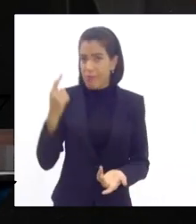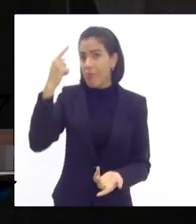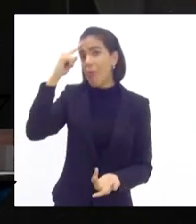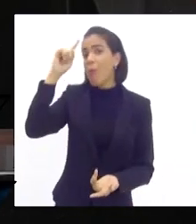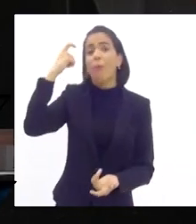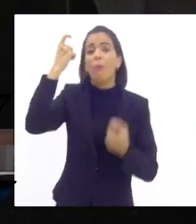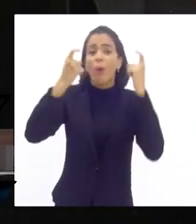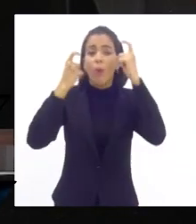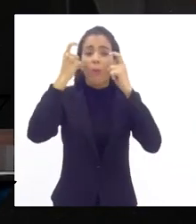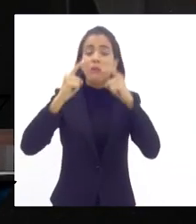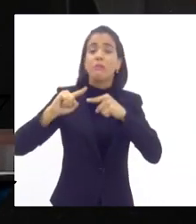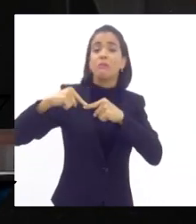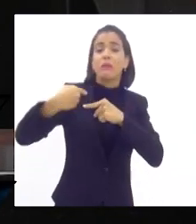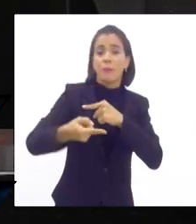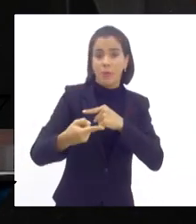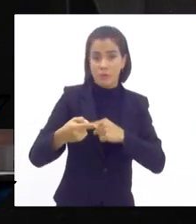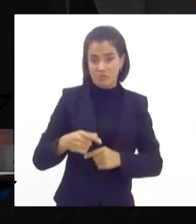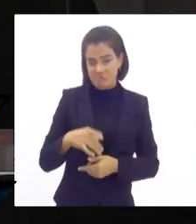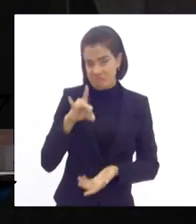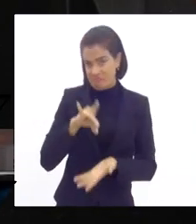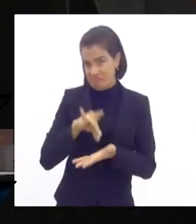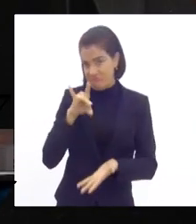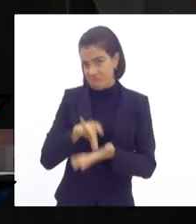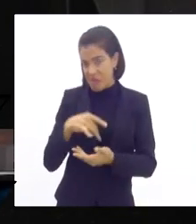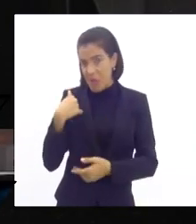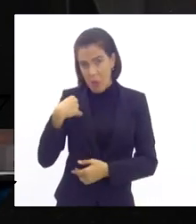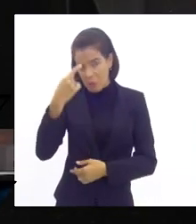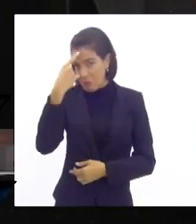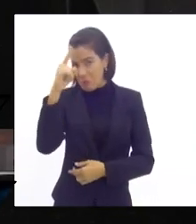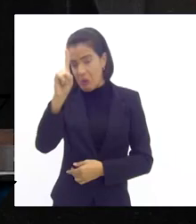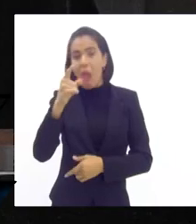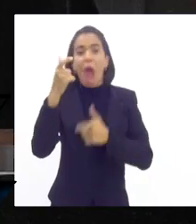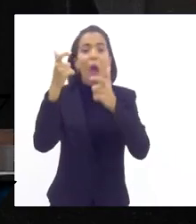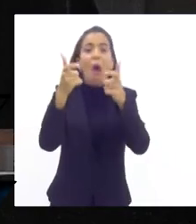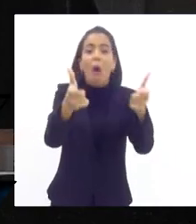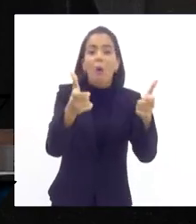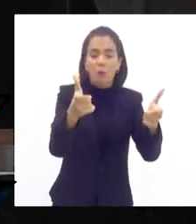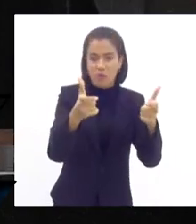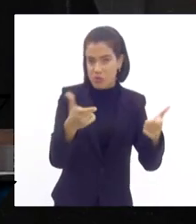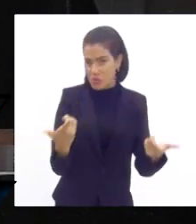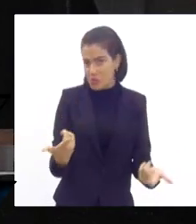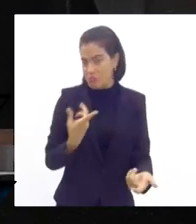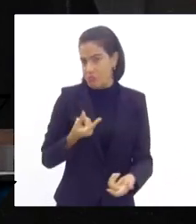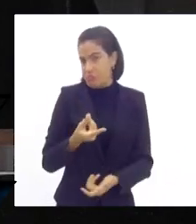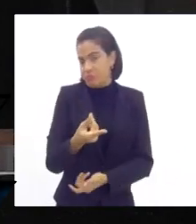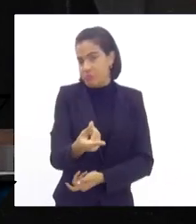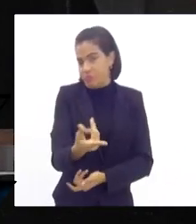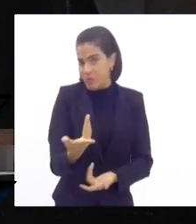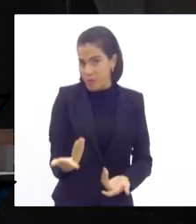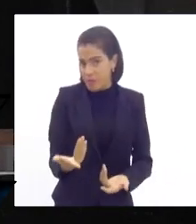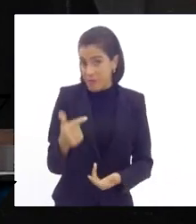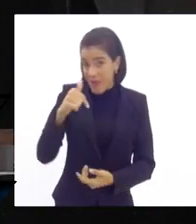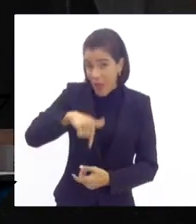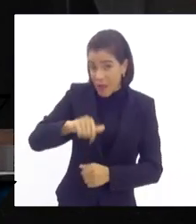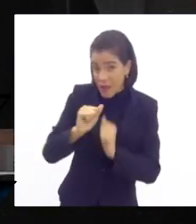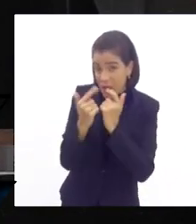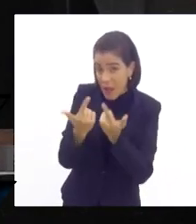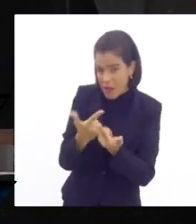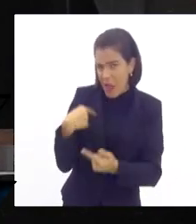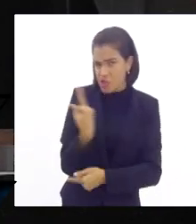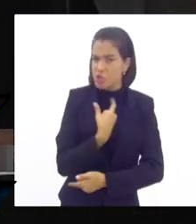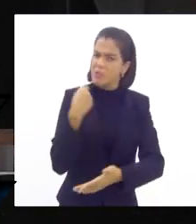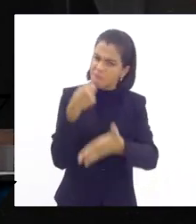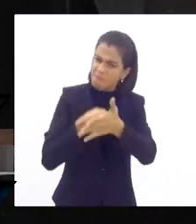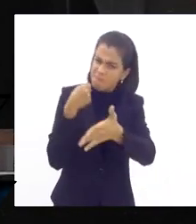cara eu realmente eu não sei onde vamos parar e nessa casa aqui a gente vai lutar